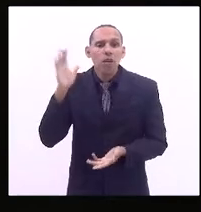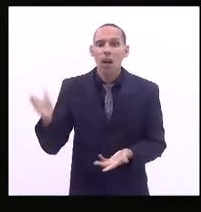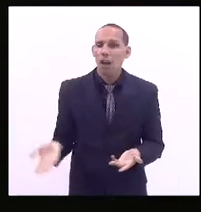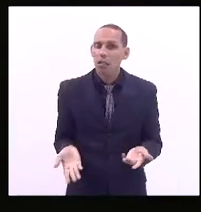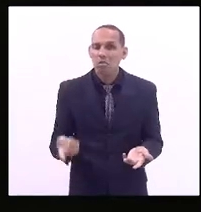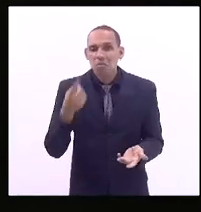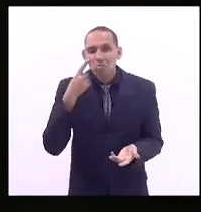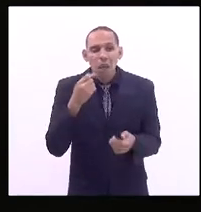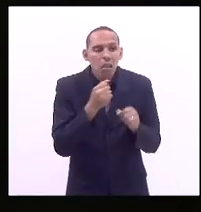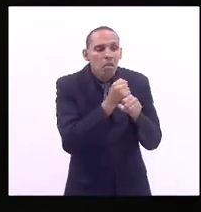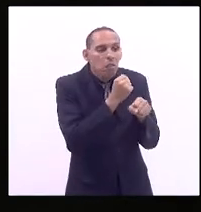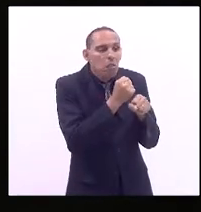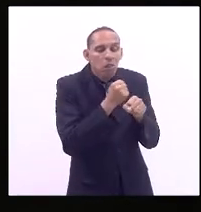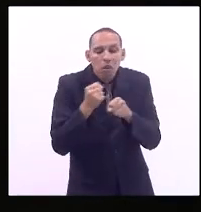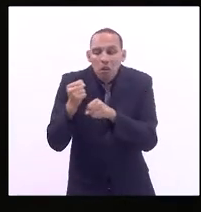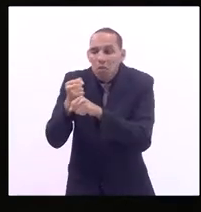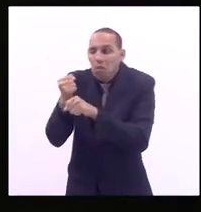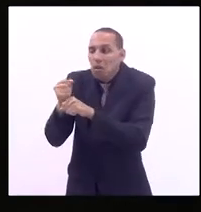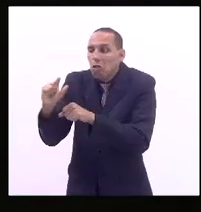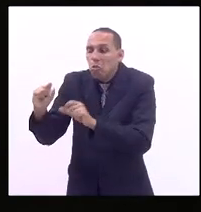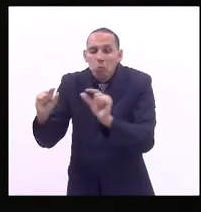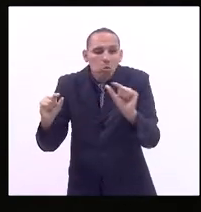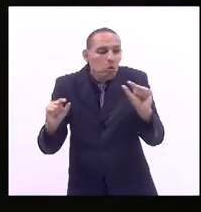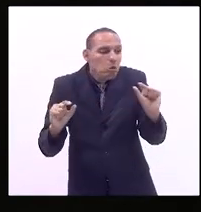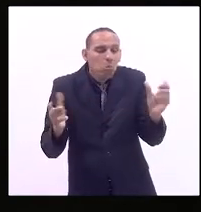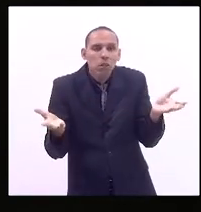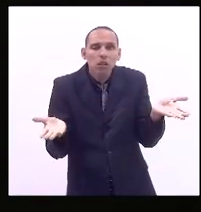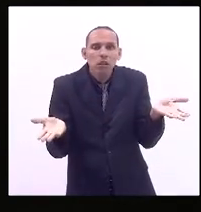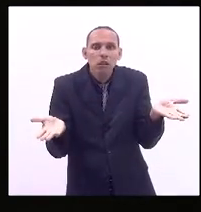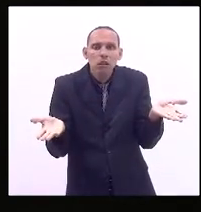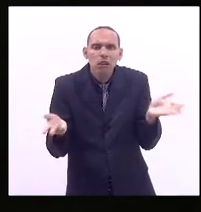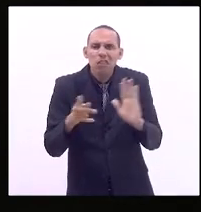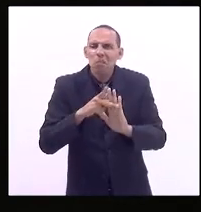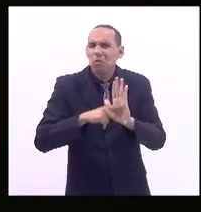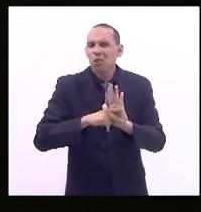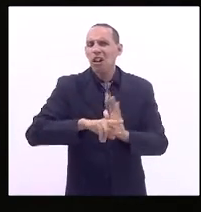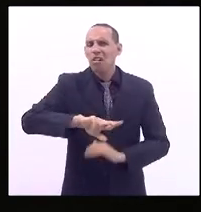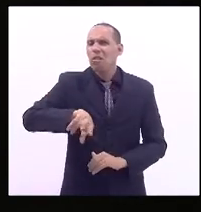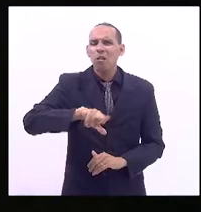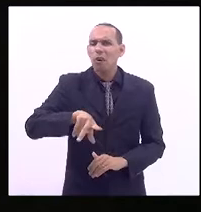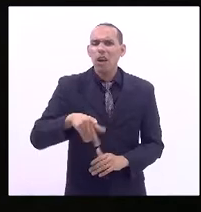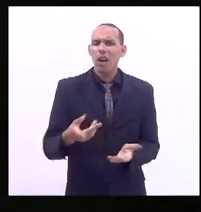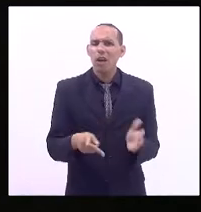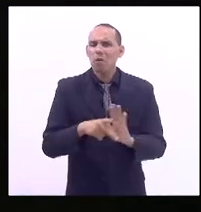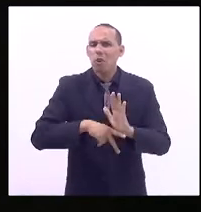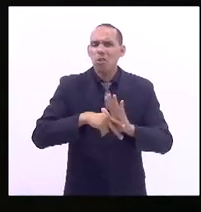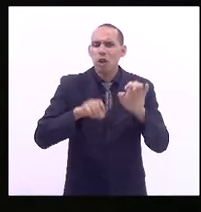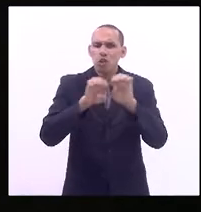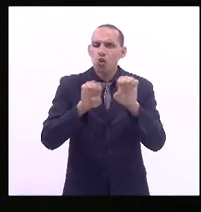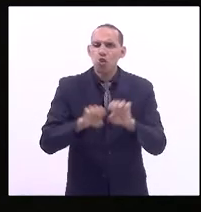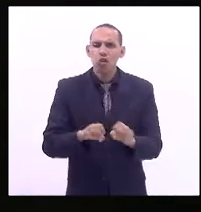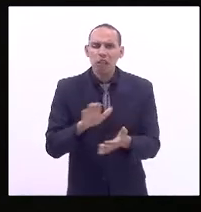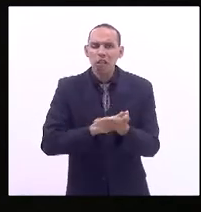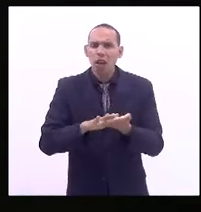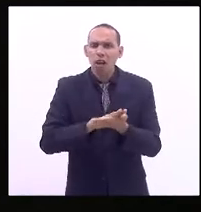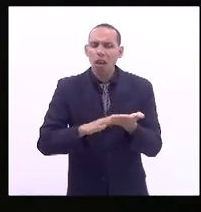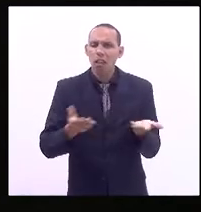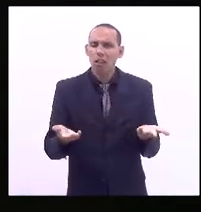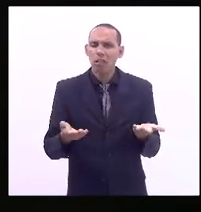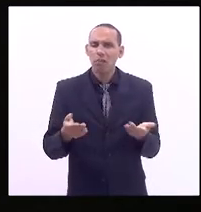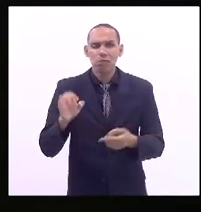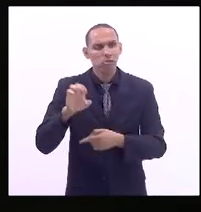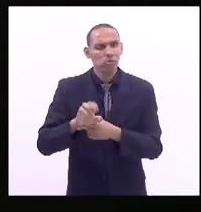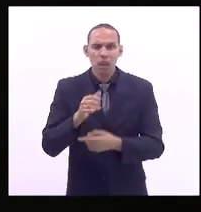gente vê uma abobrinha aqui uma briga ali e isso não é projeto estruturante no estado do Rio de